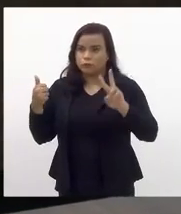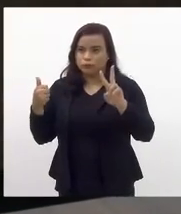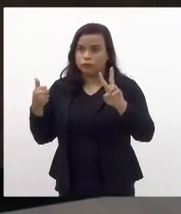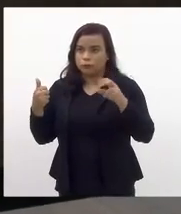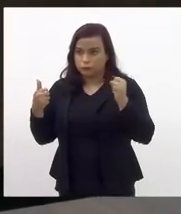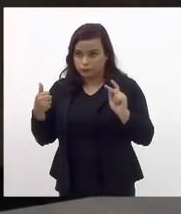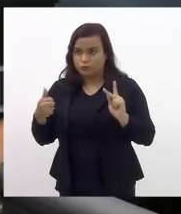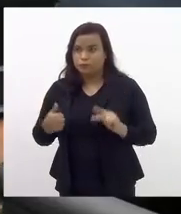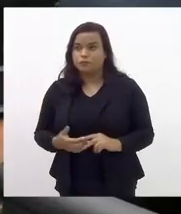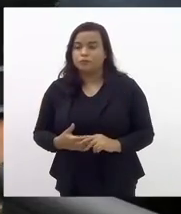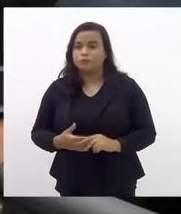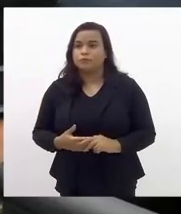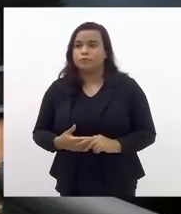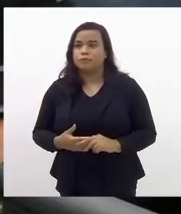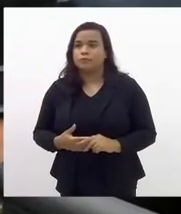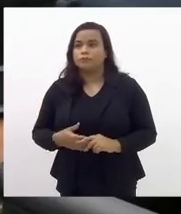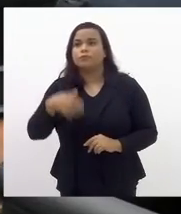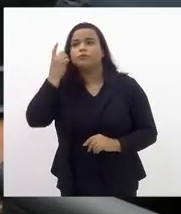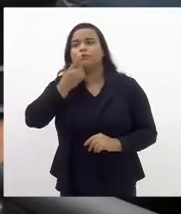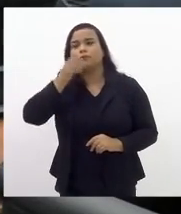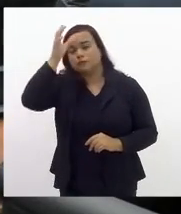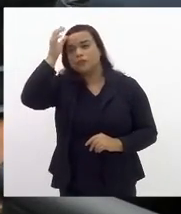emendas. Deputada Tiaju?